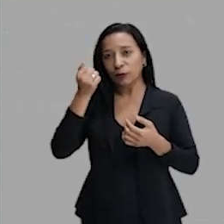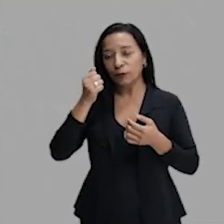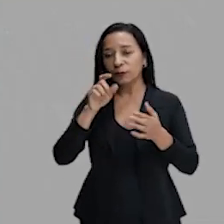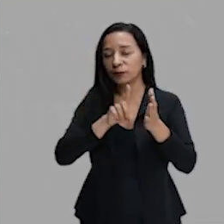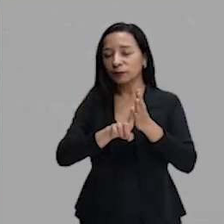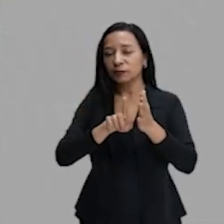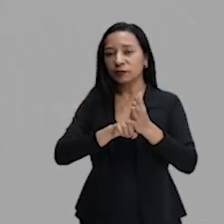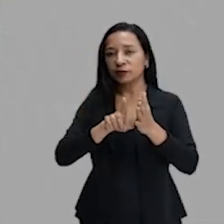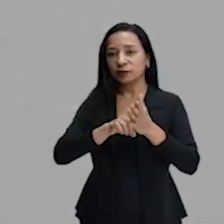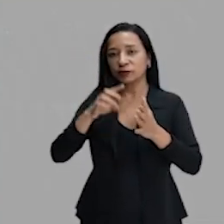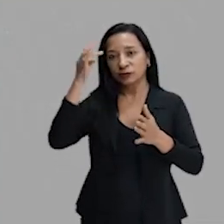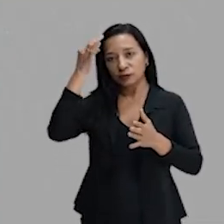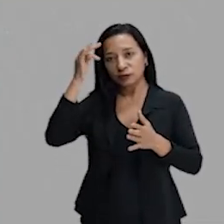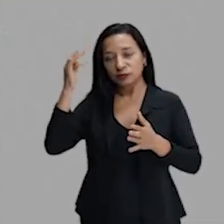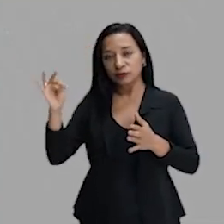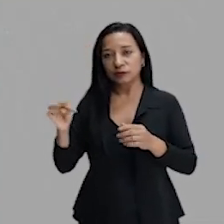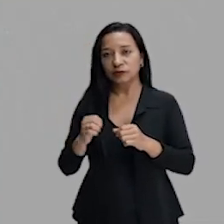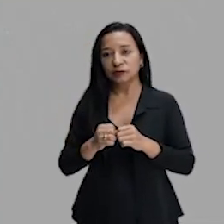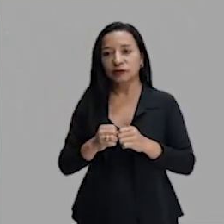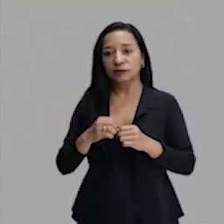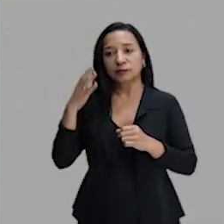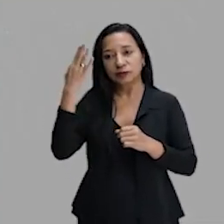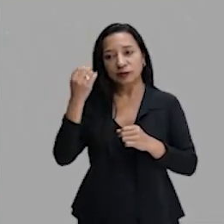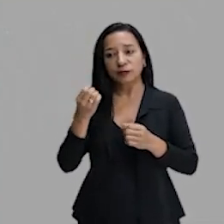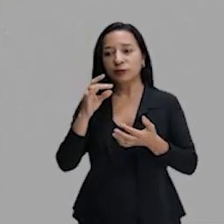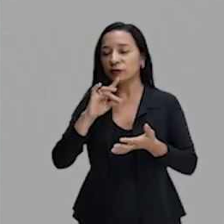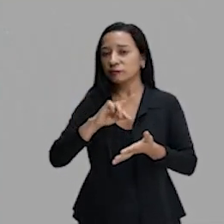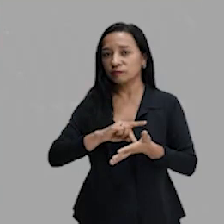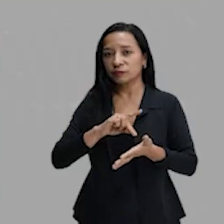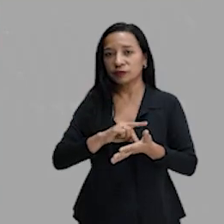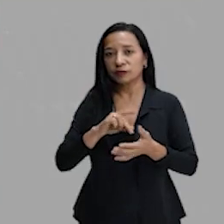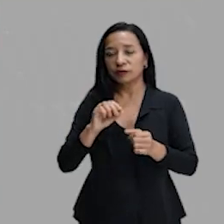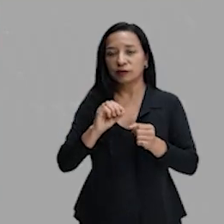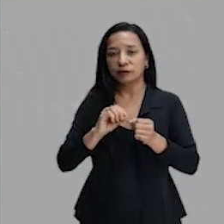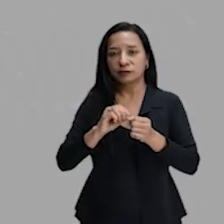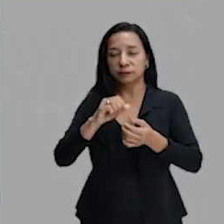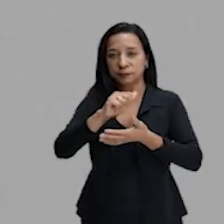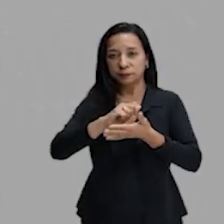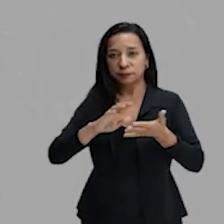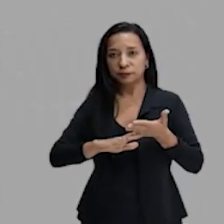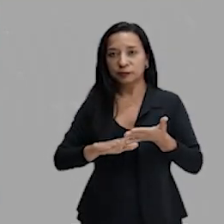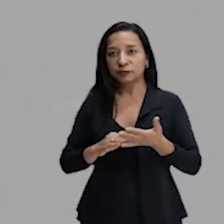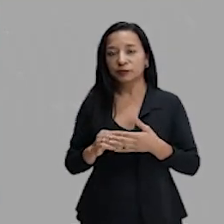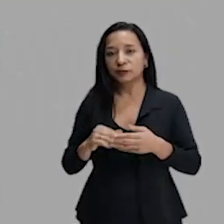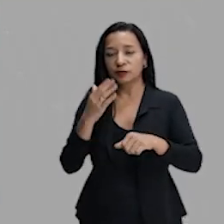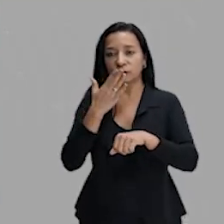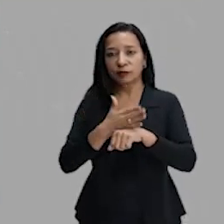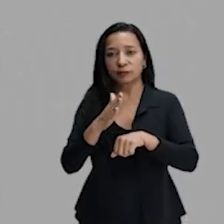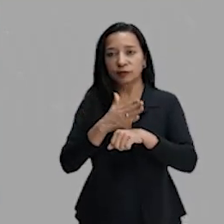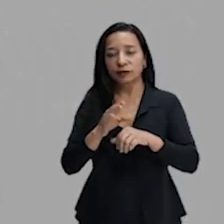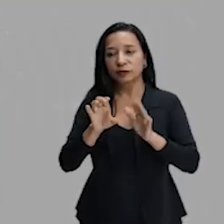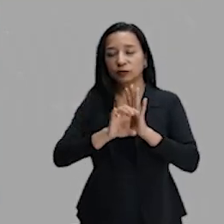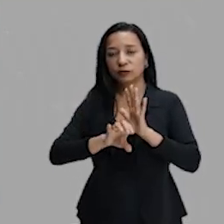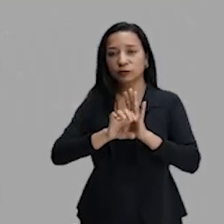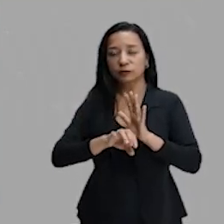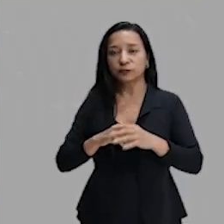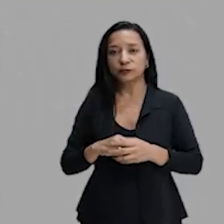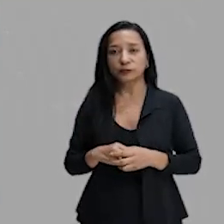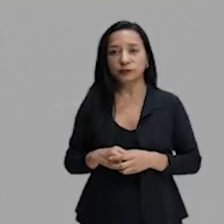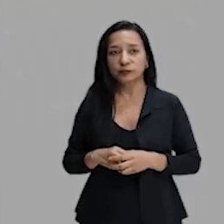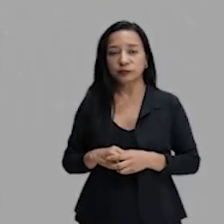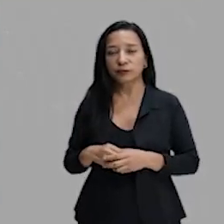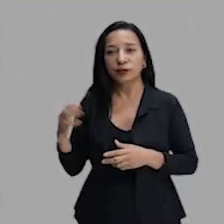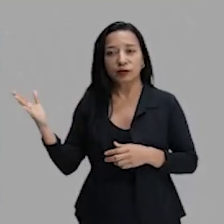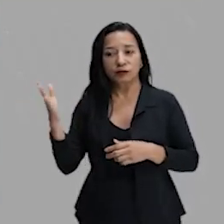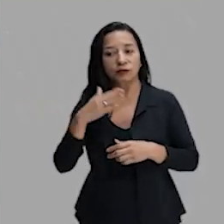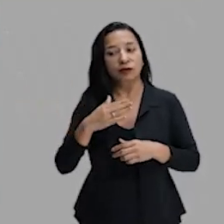teoria você vai com certeza fazer os exercícios que é a parte mais mais prática do conteúdo Ok então Venham comigo